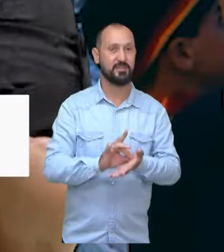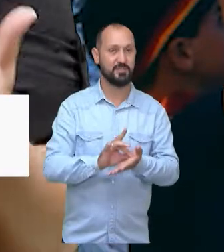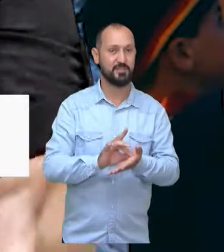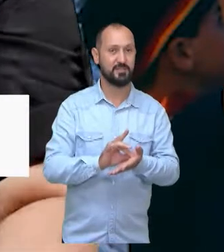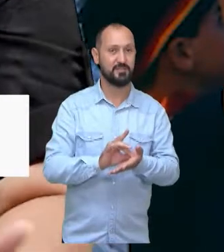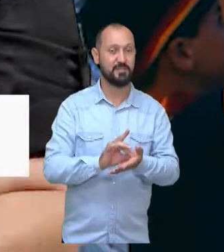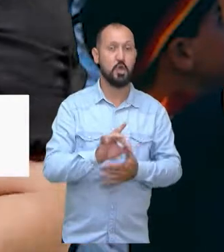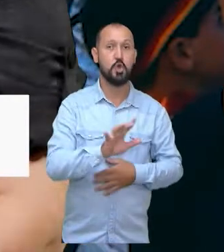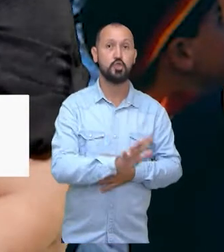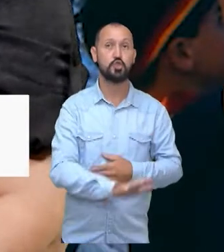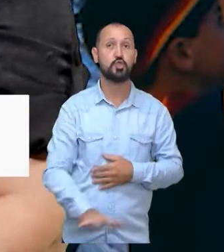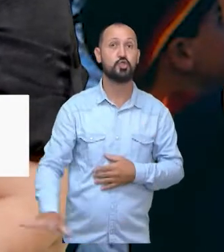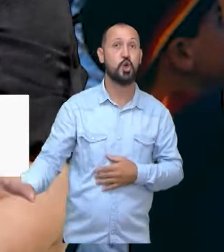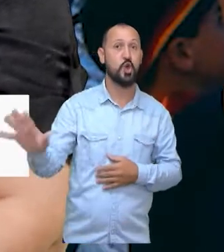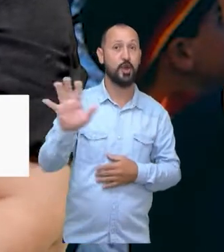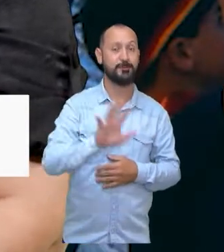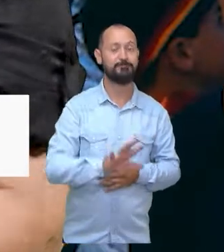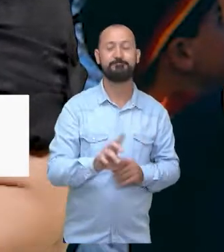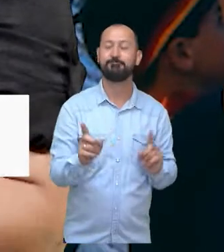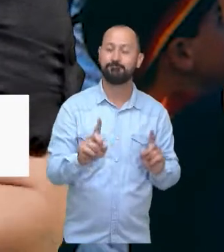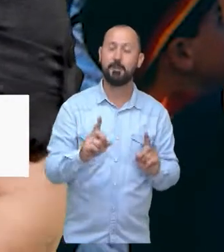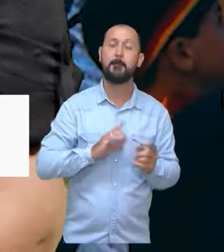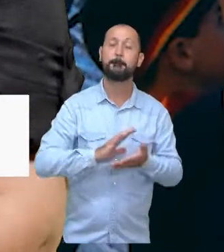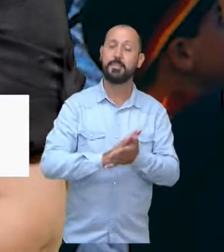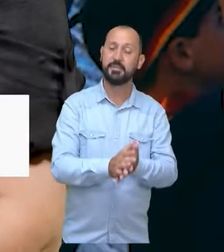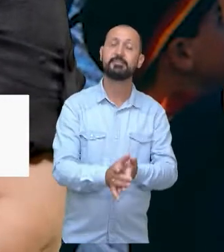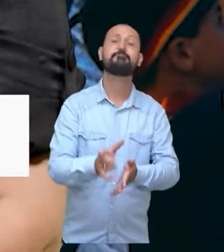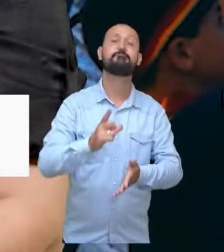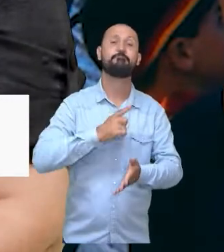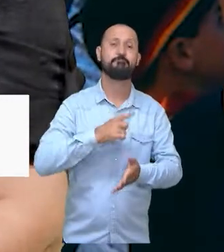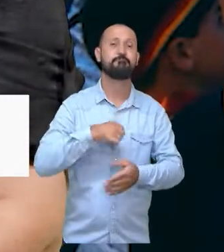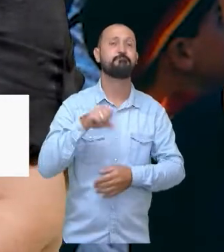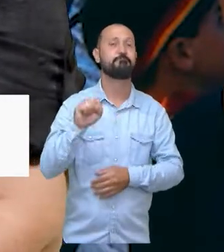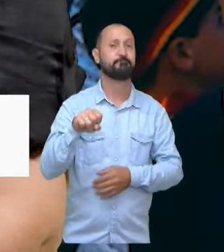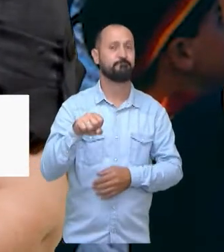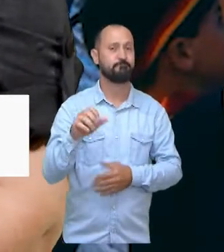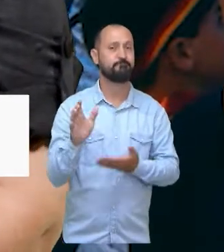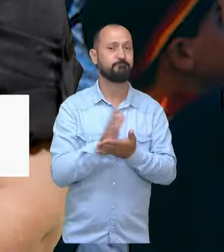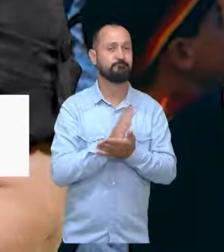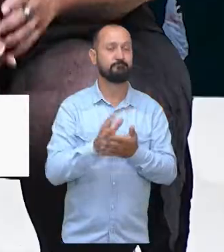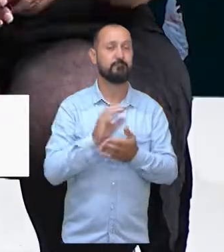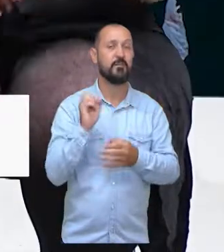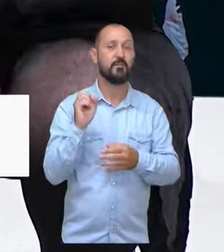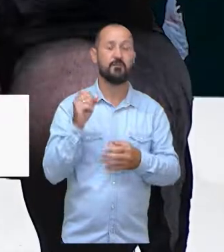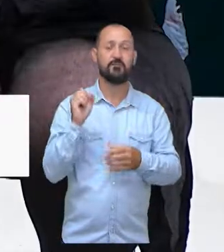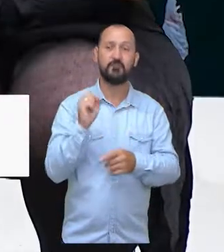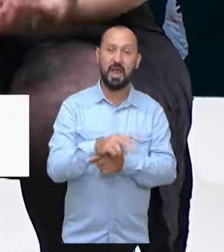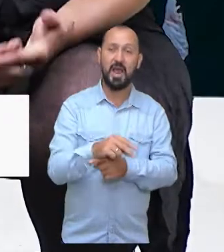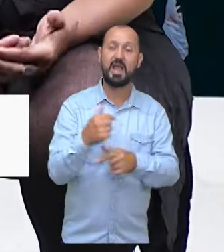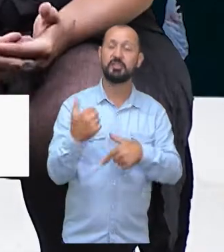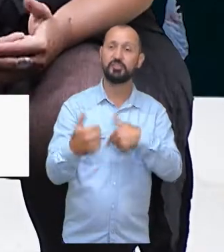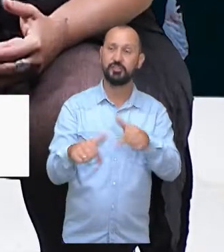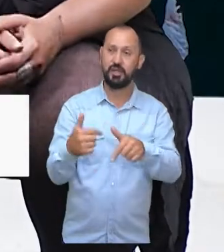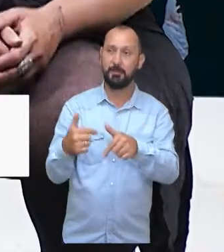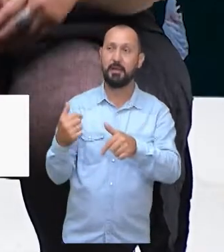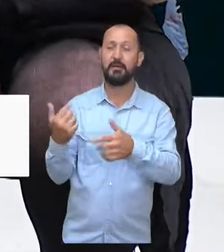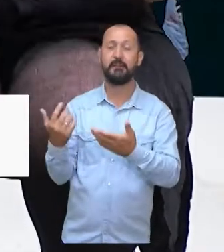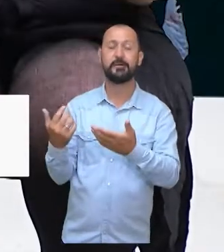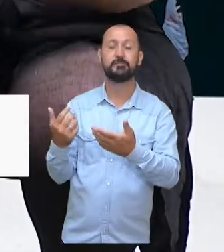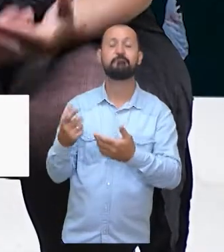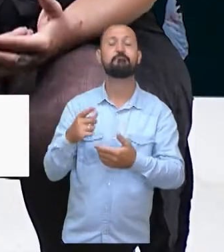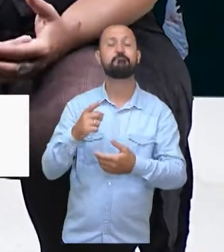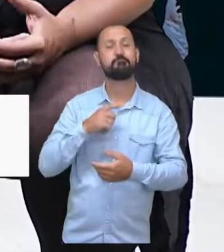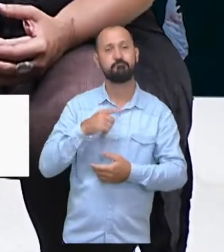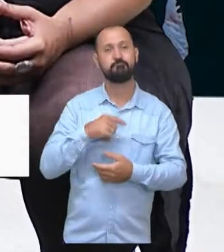falei. O preconceito existe em relação a muitos empregadores ainda, então é um trabalho que ainda está sendo